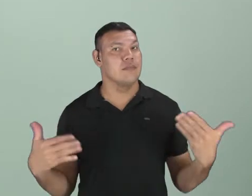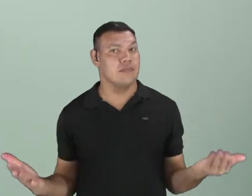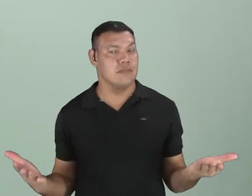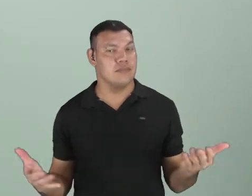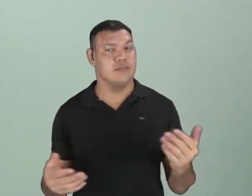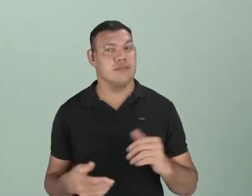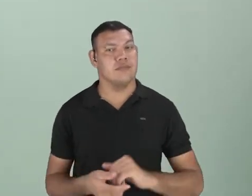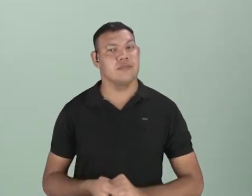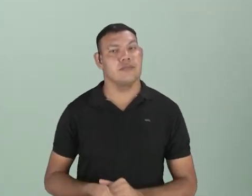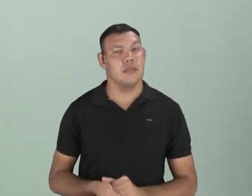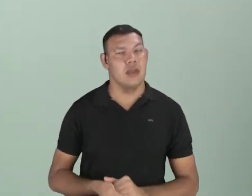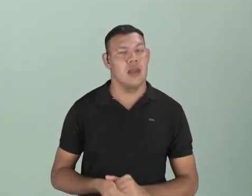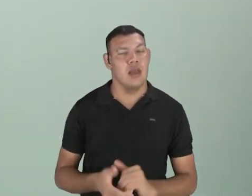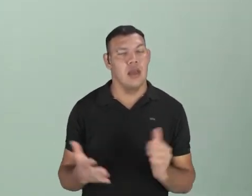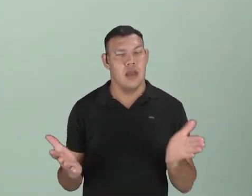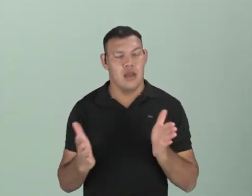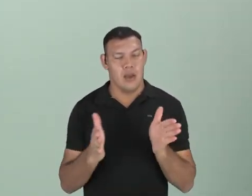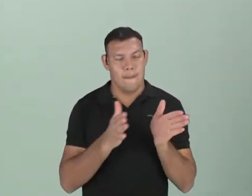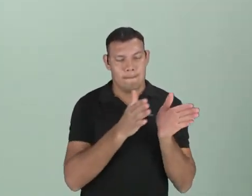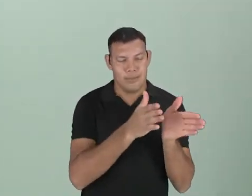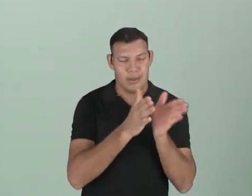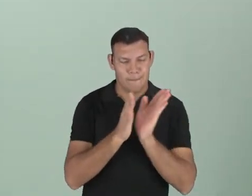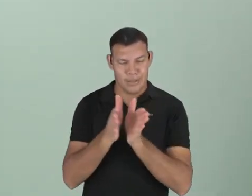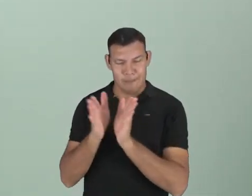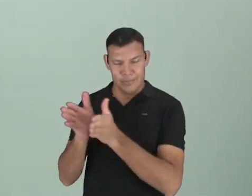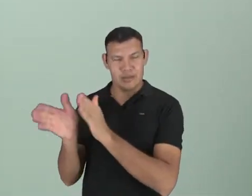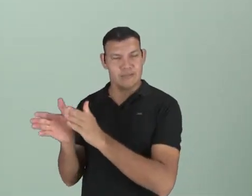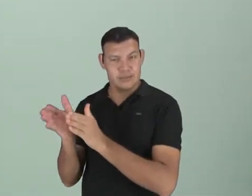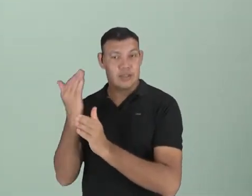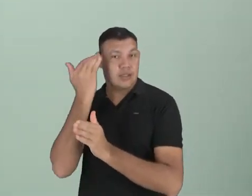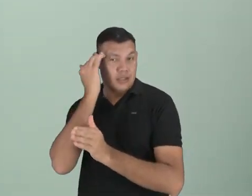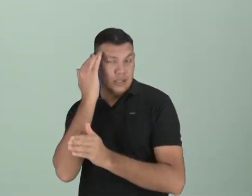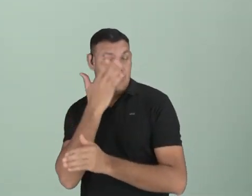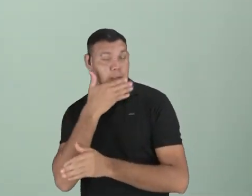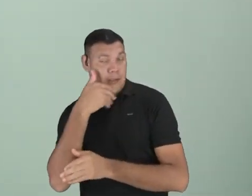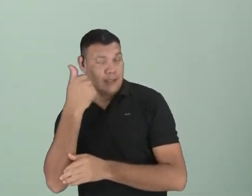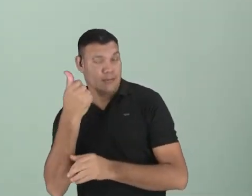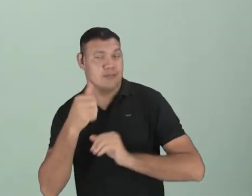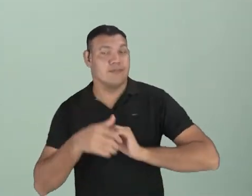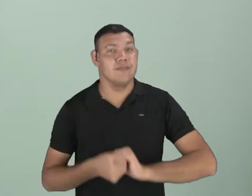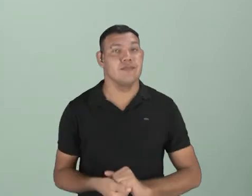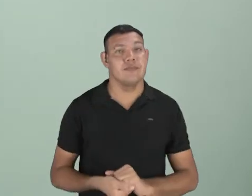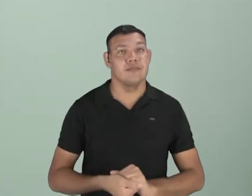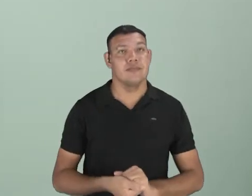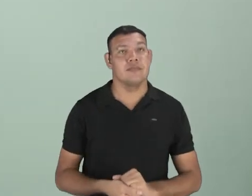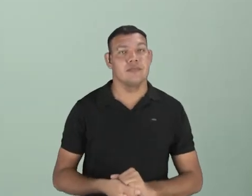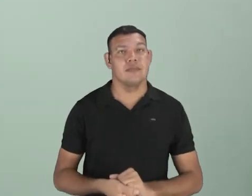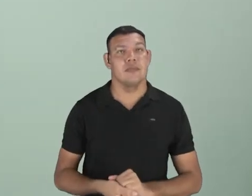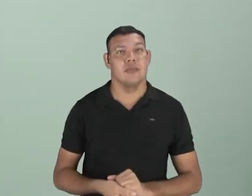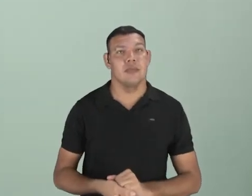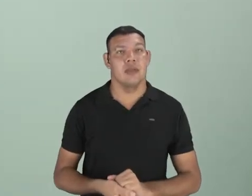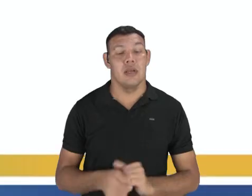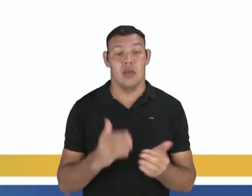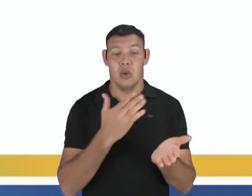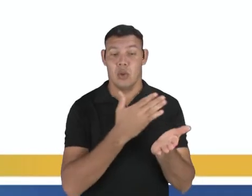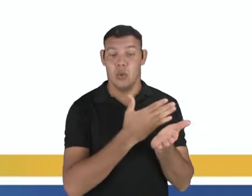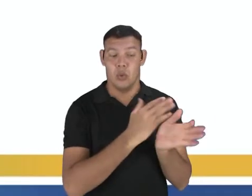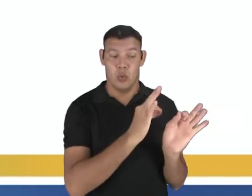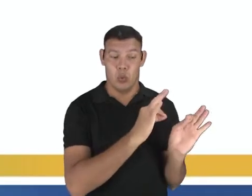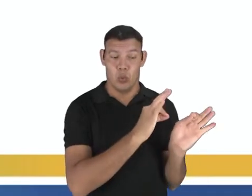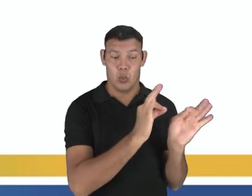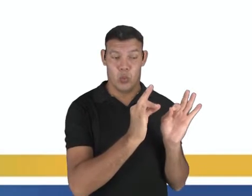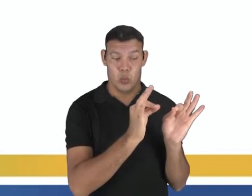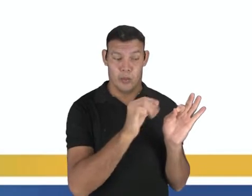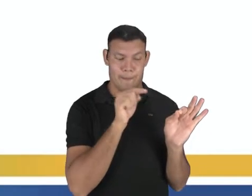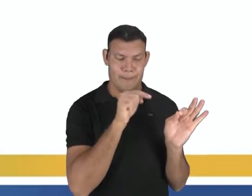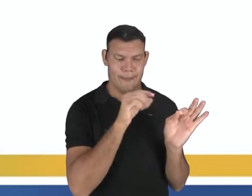vamos separar cada um para a gente poder entender. O que haverá na nossa situação inicial, no nosso